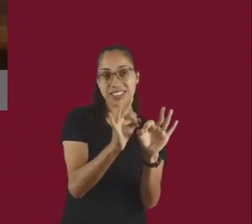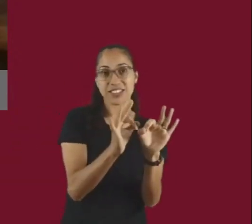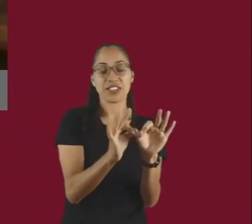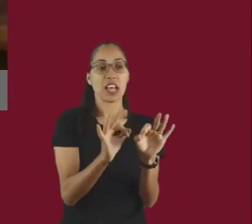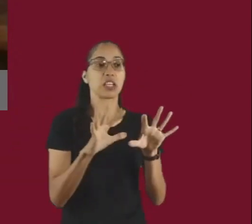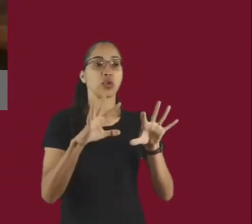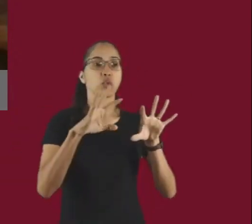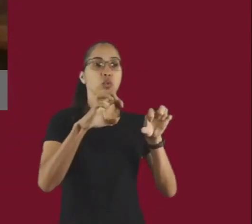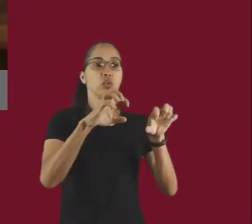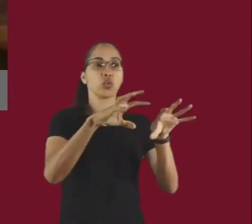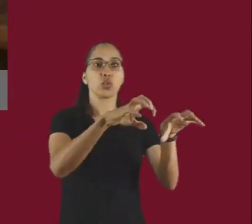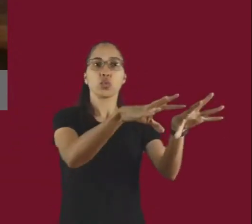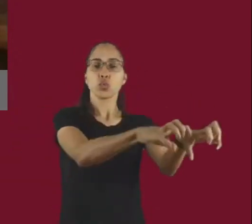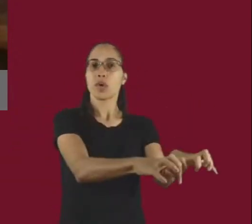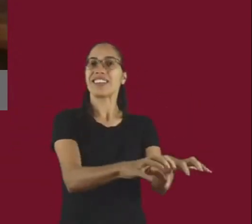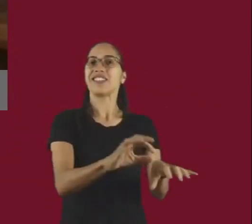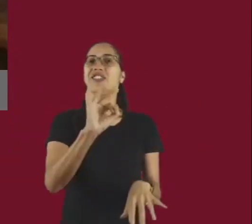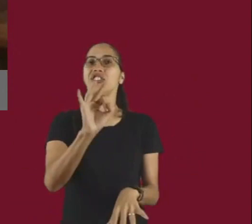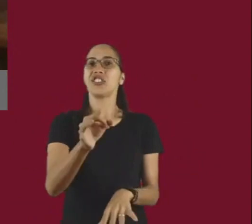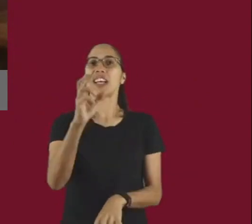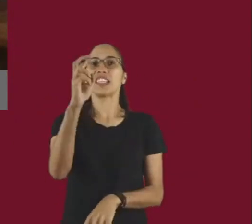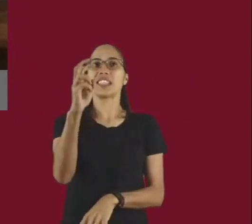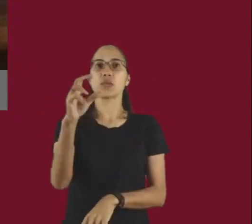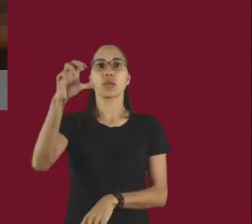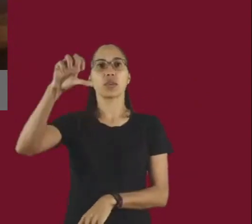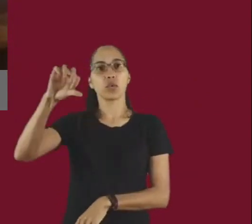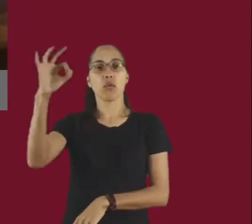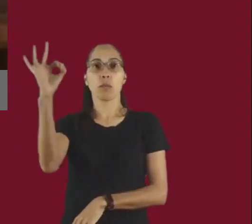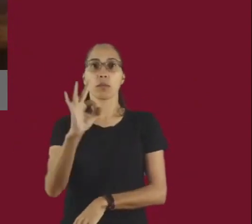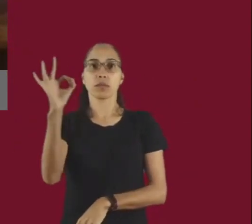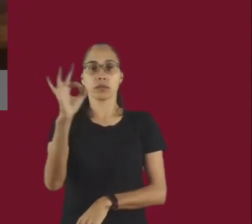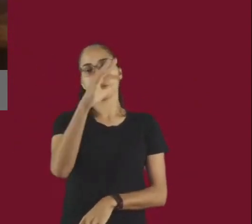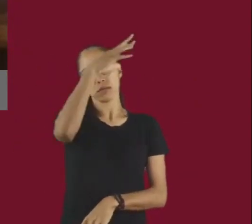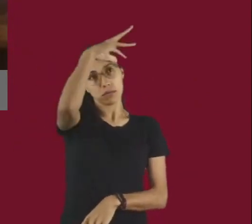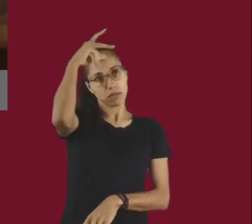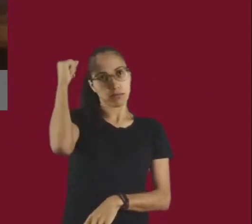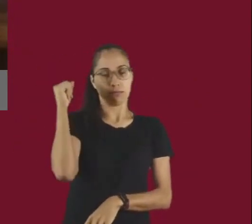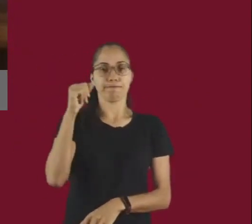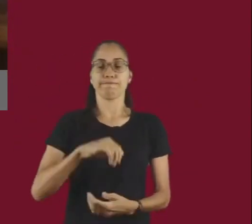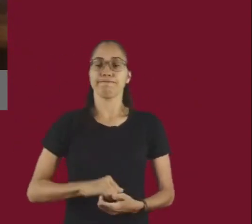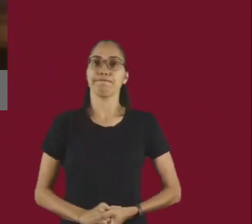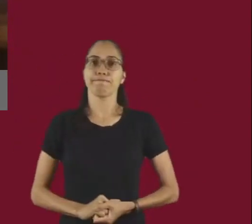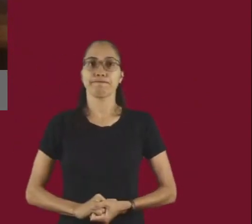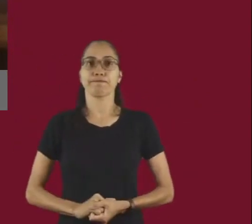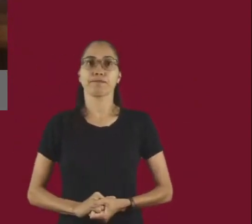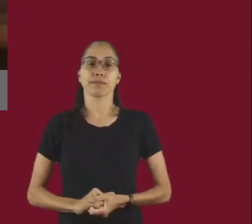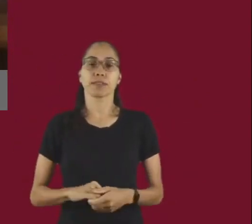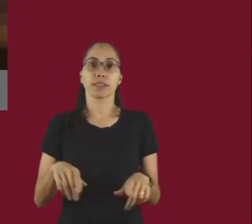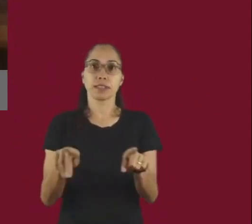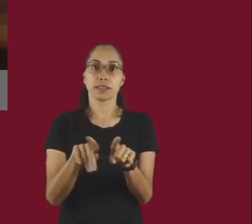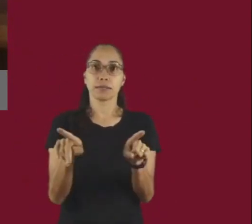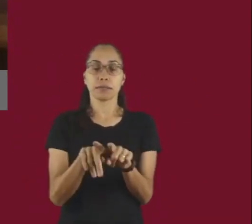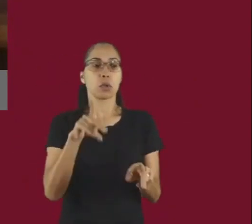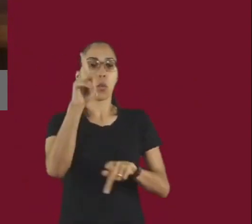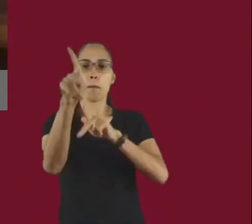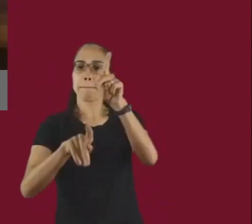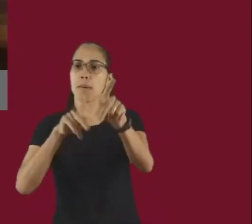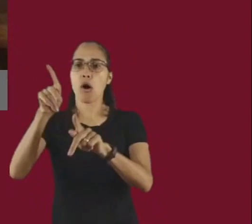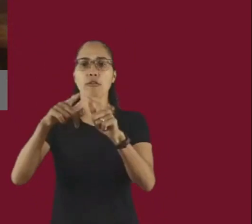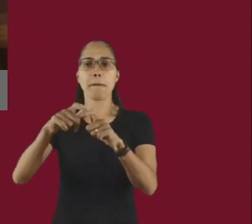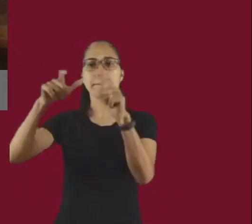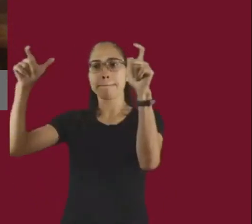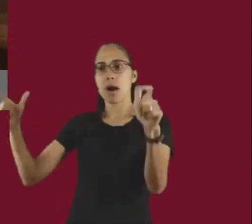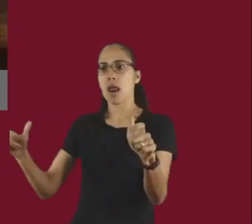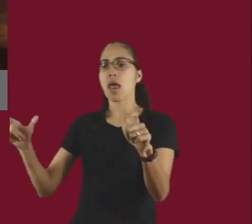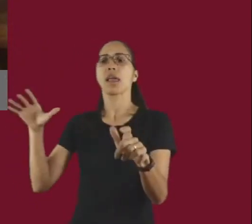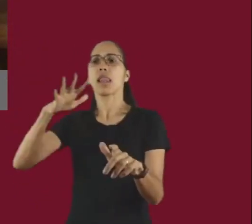Então, é nesse contexto, né, e grande parte dos povos que aqui estão seguem